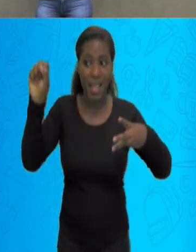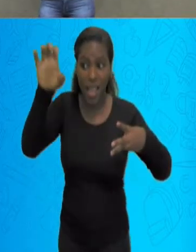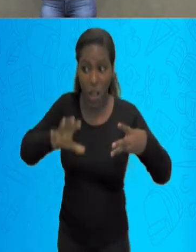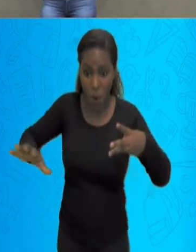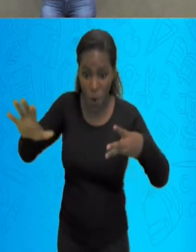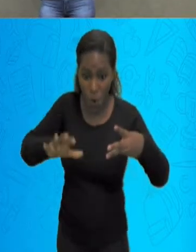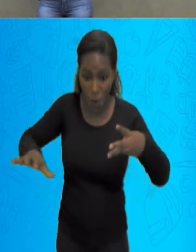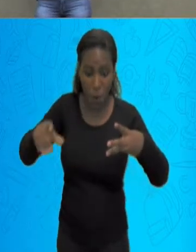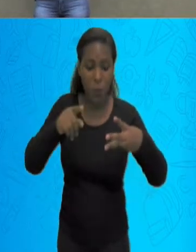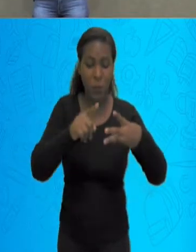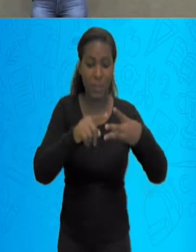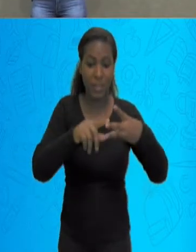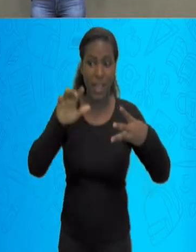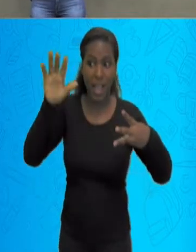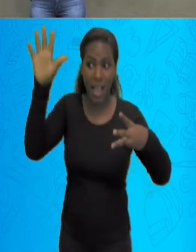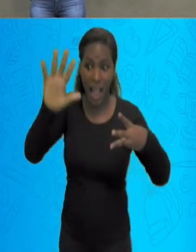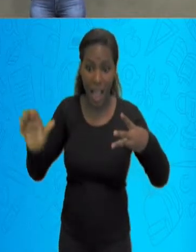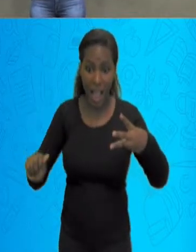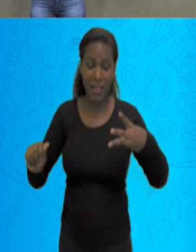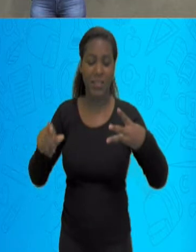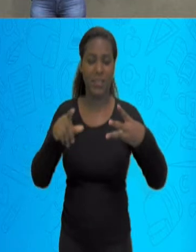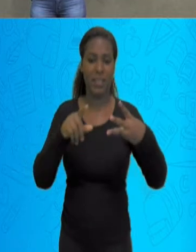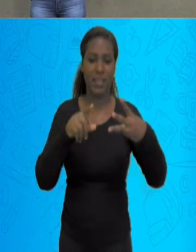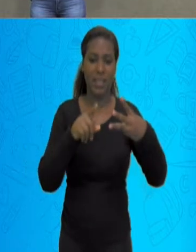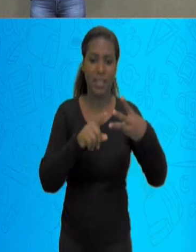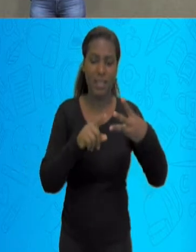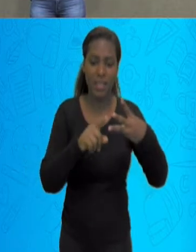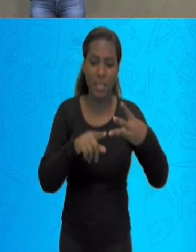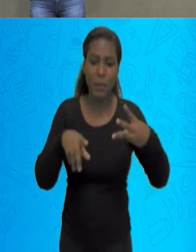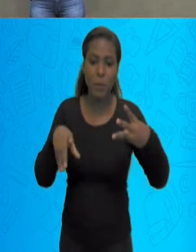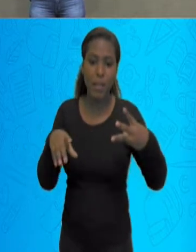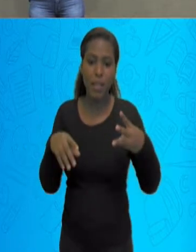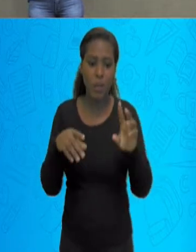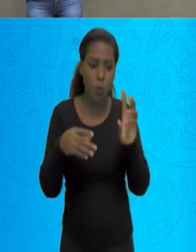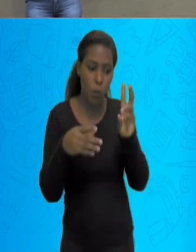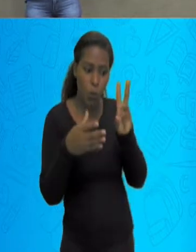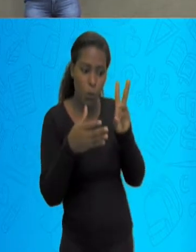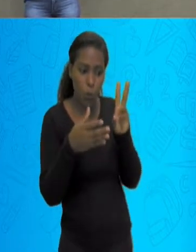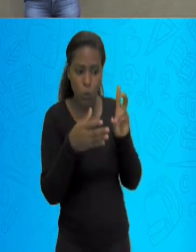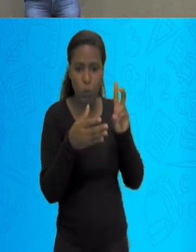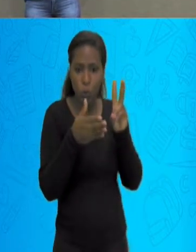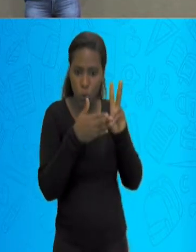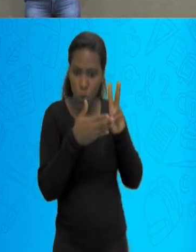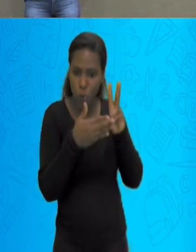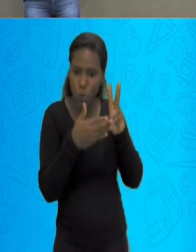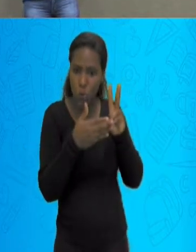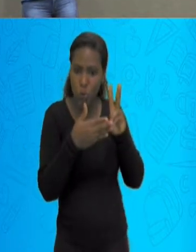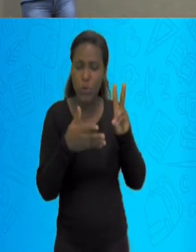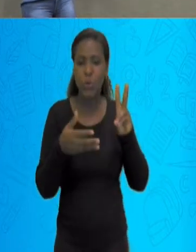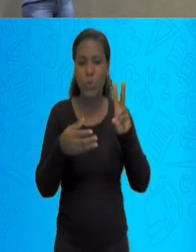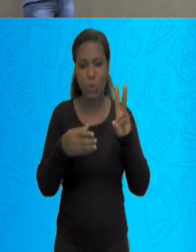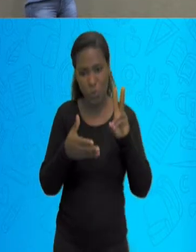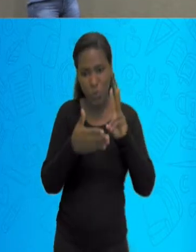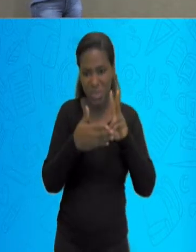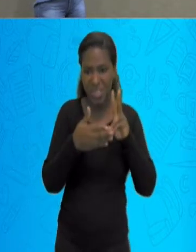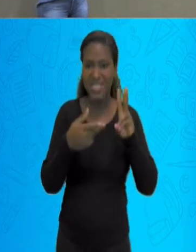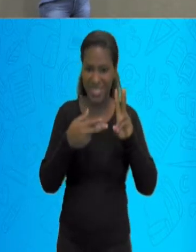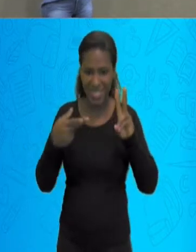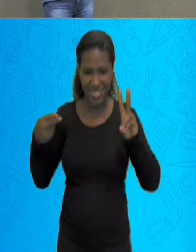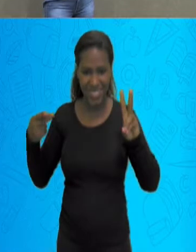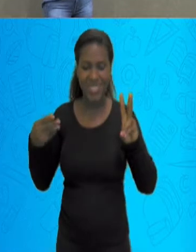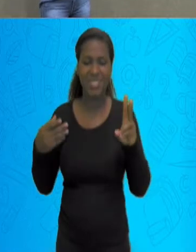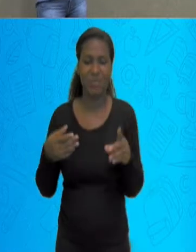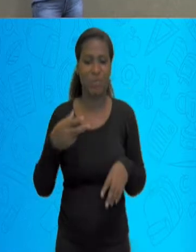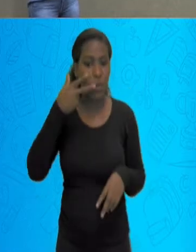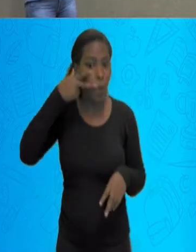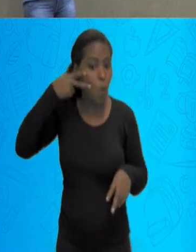uma mistura de várias culturas e a gente formou assim o folclore brasileiro. Sendo